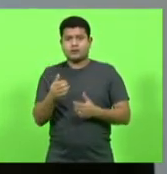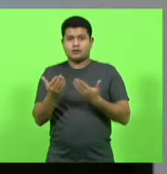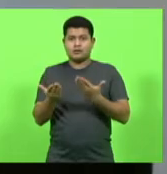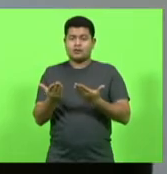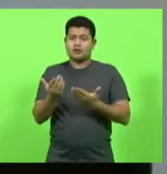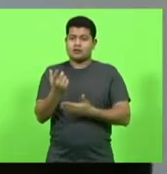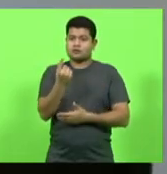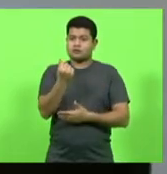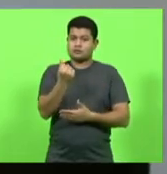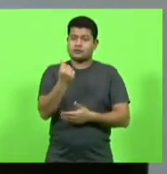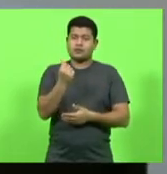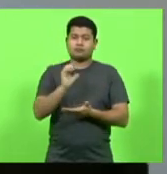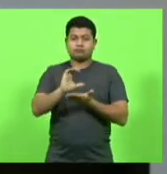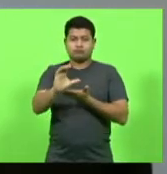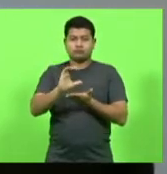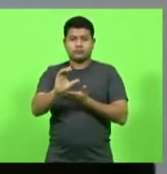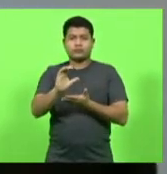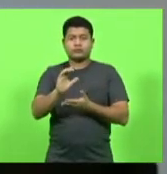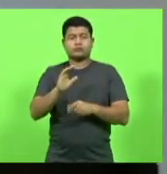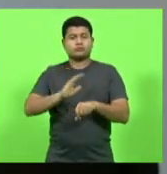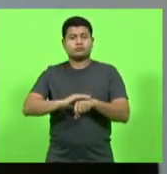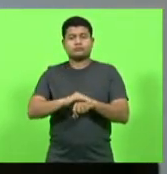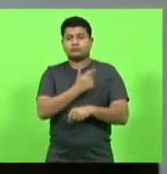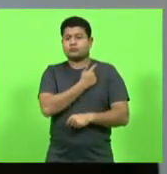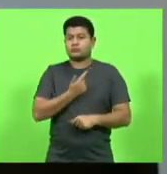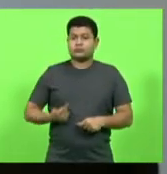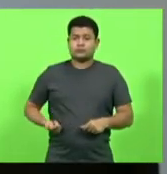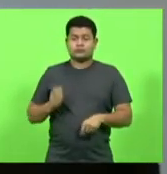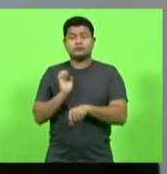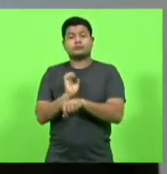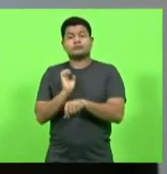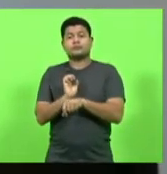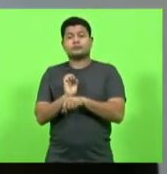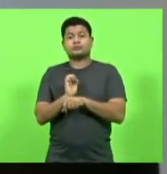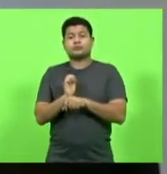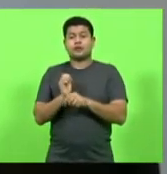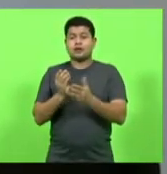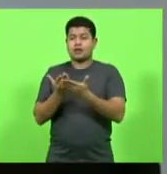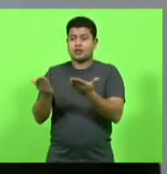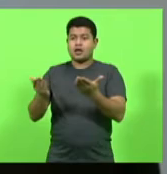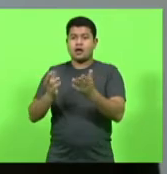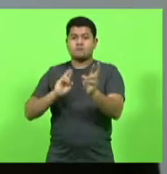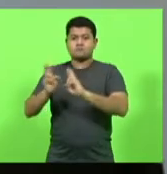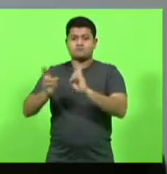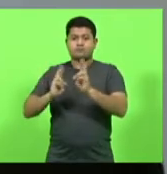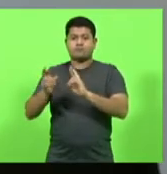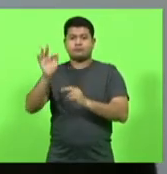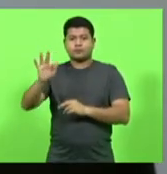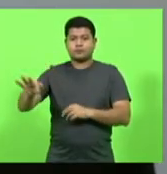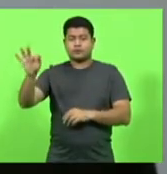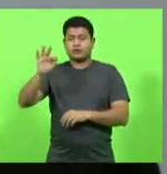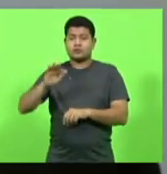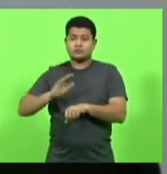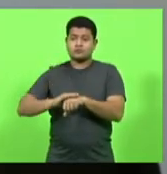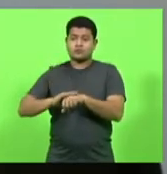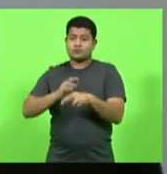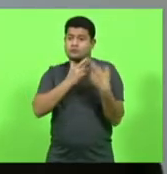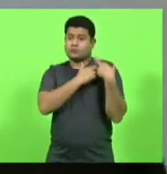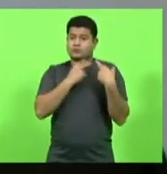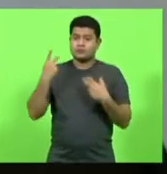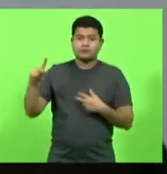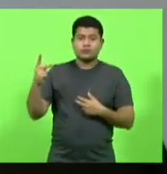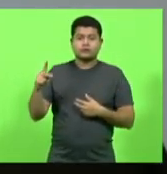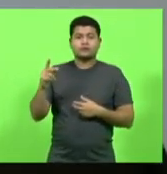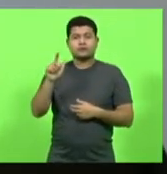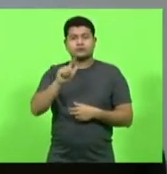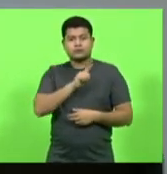recursos do Estado em relação à aplicação em BRs, então, de competência do governo federal.